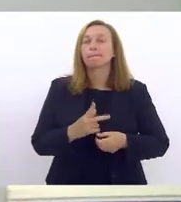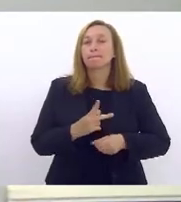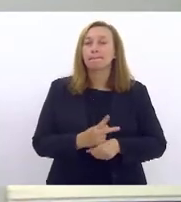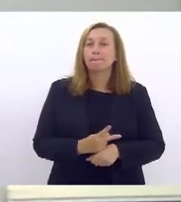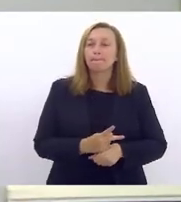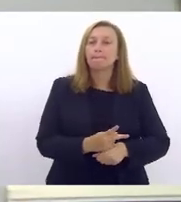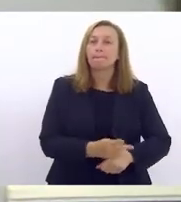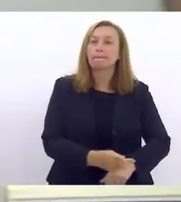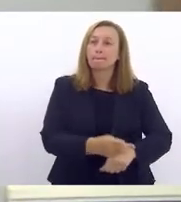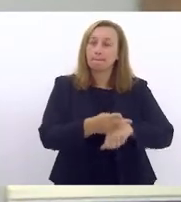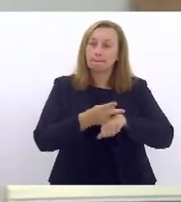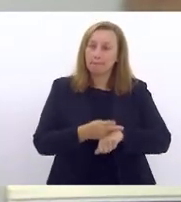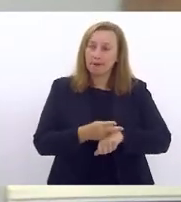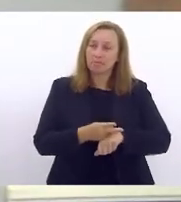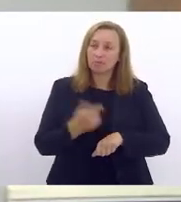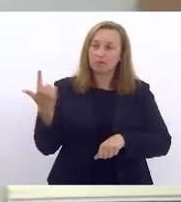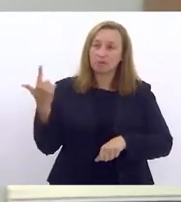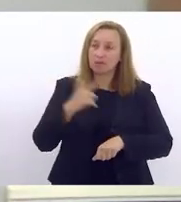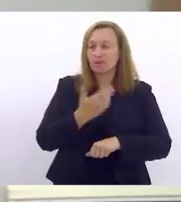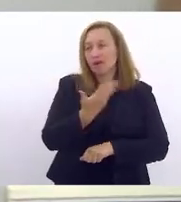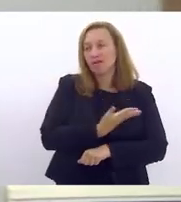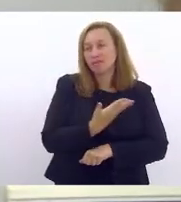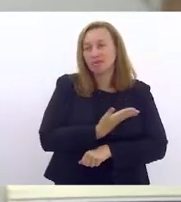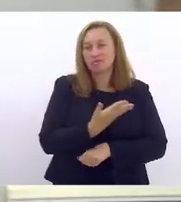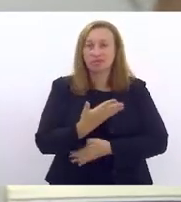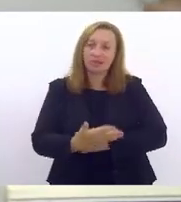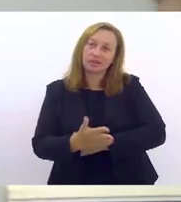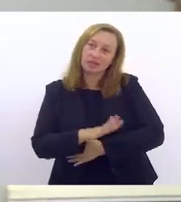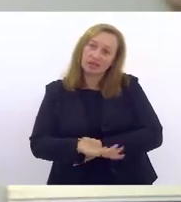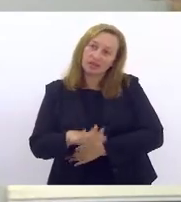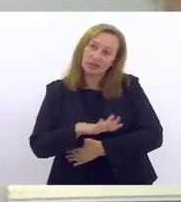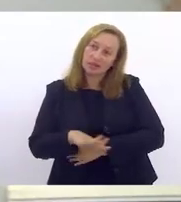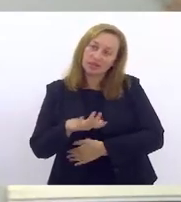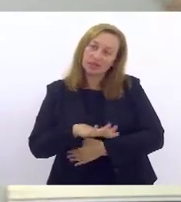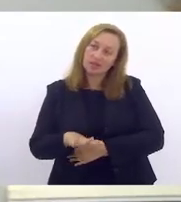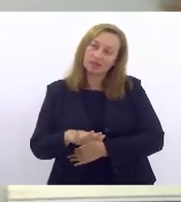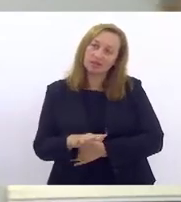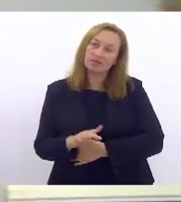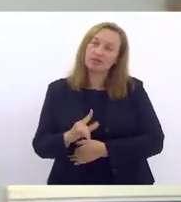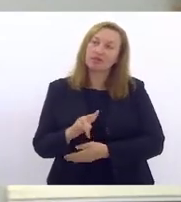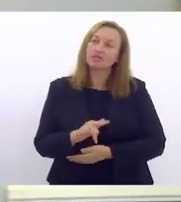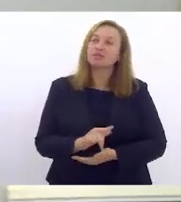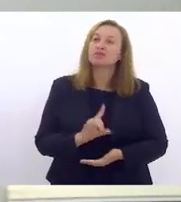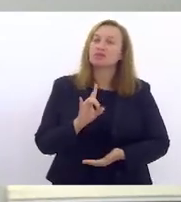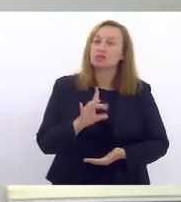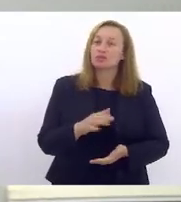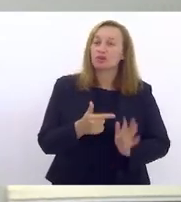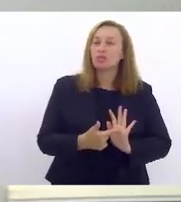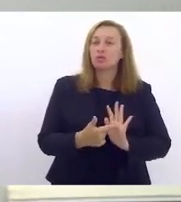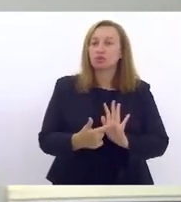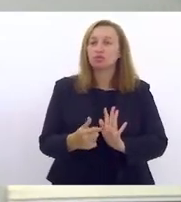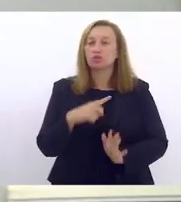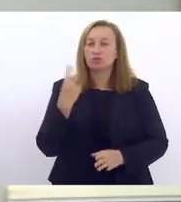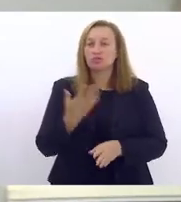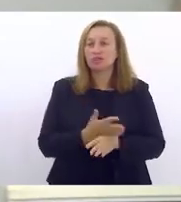Amigo da Criança, né? Que é apenas, eu digo, que certificou aquilo que a gente